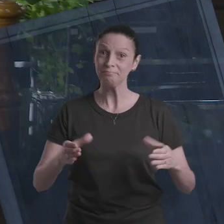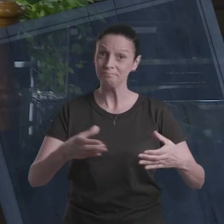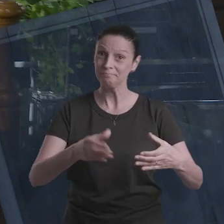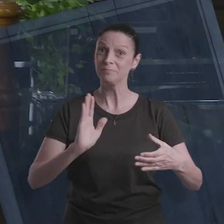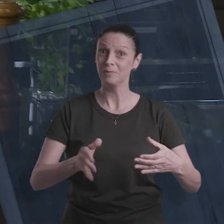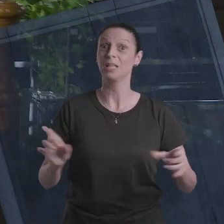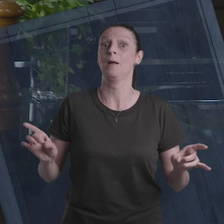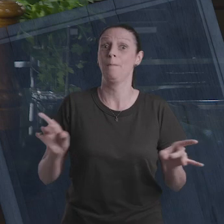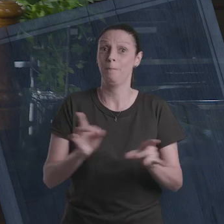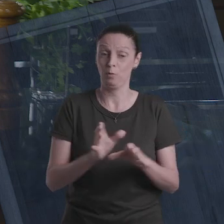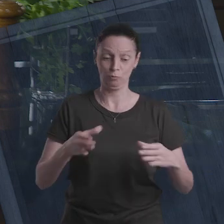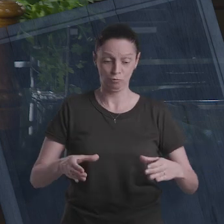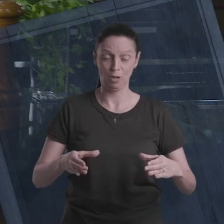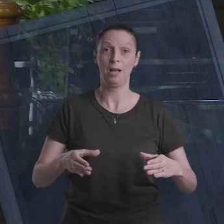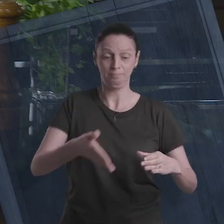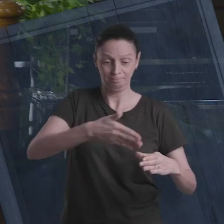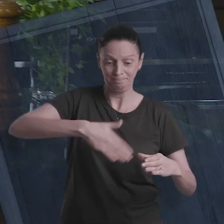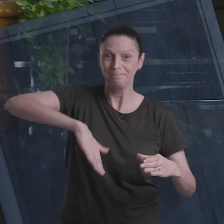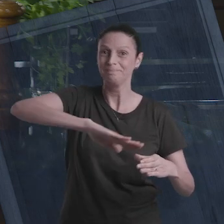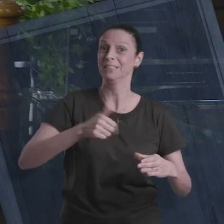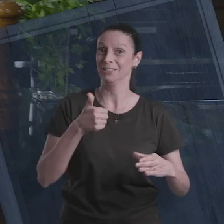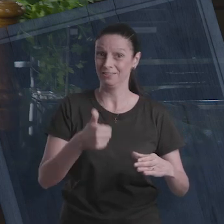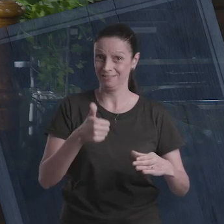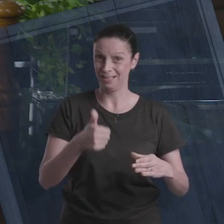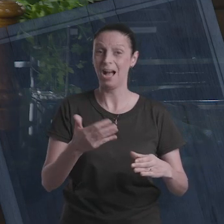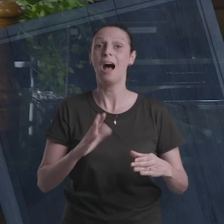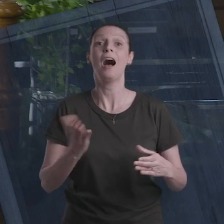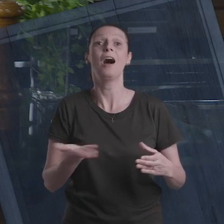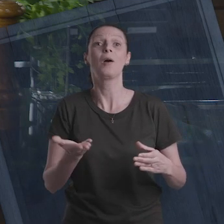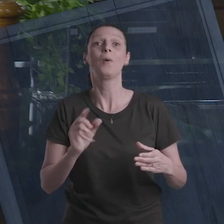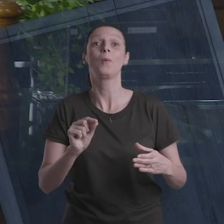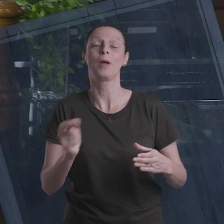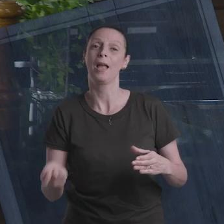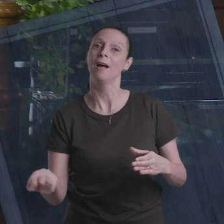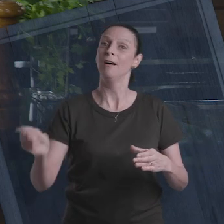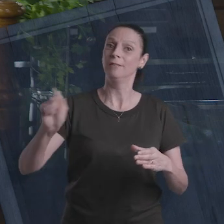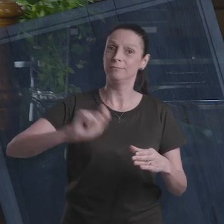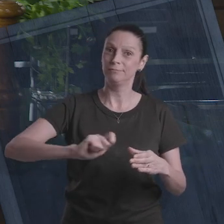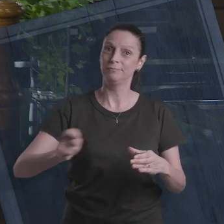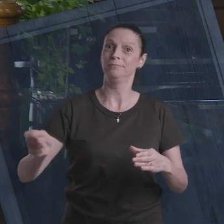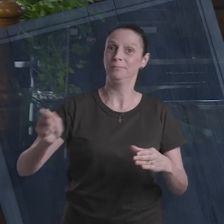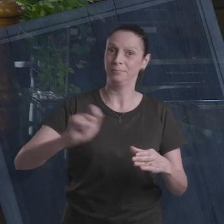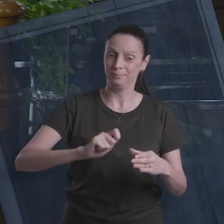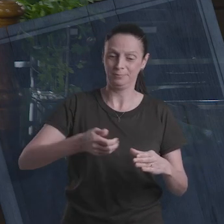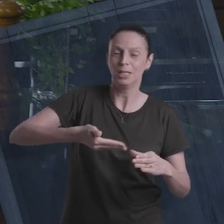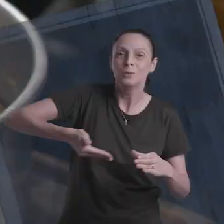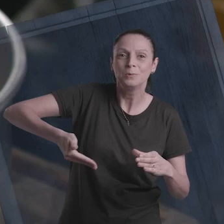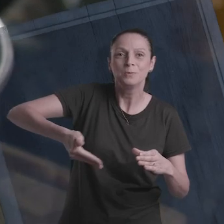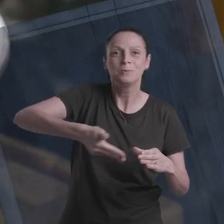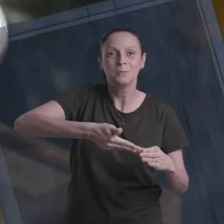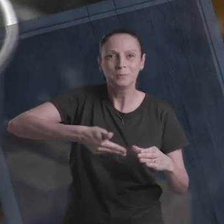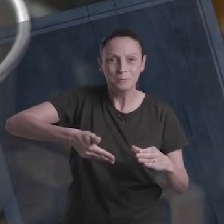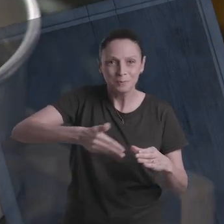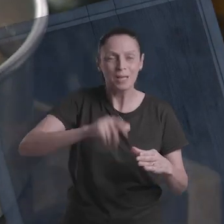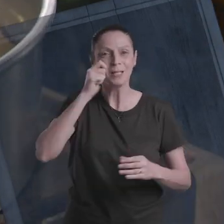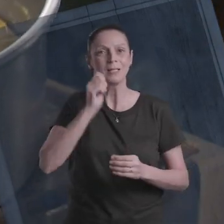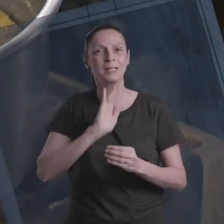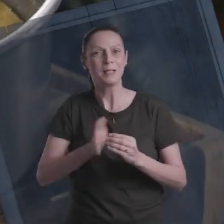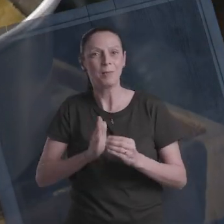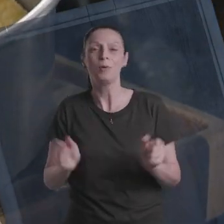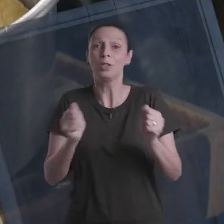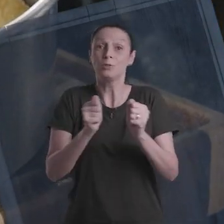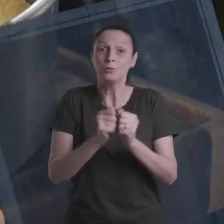está assada. Agora vamos acrescentar o nosso recheio cebola